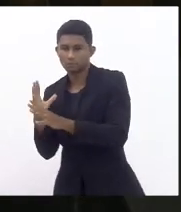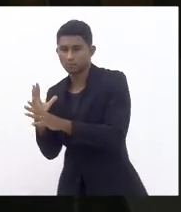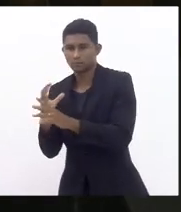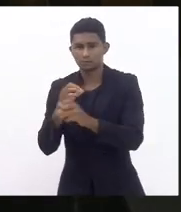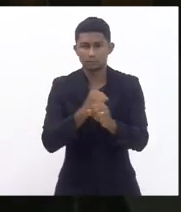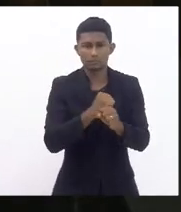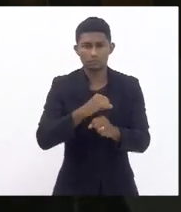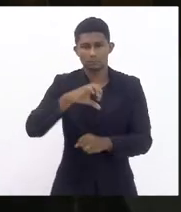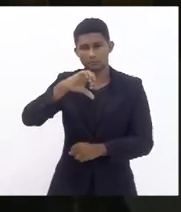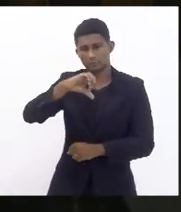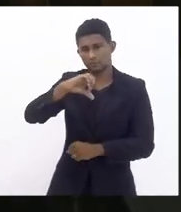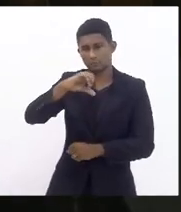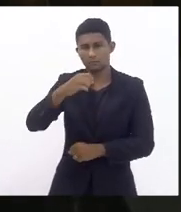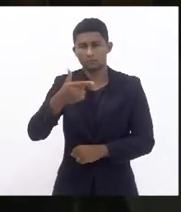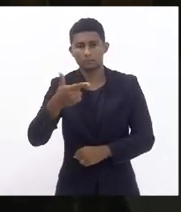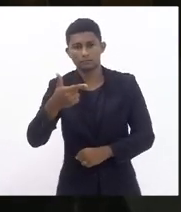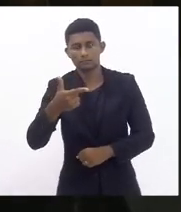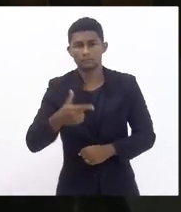Dizia eu aqui,